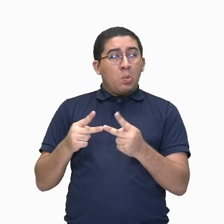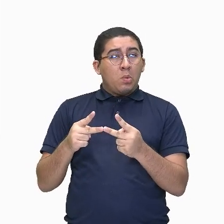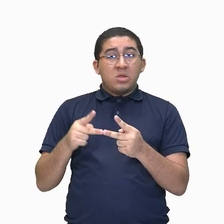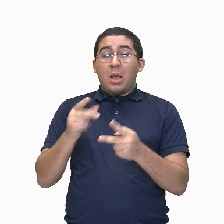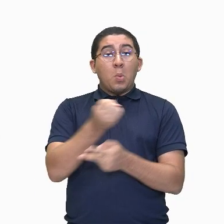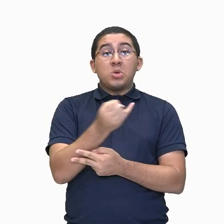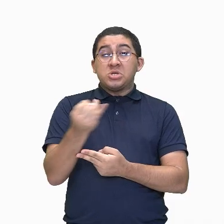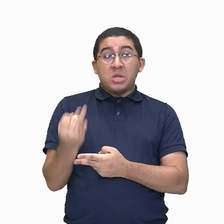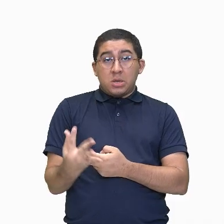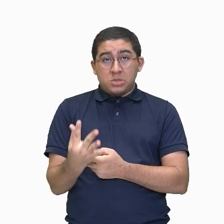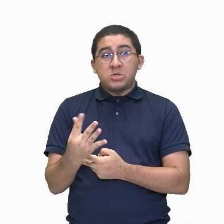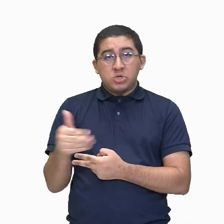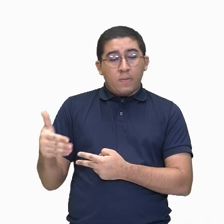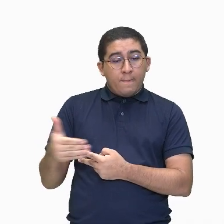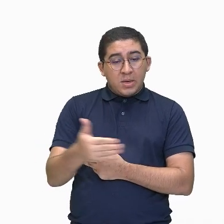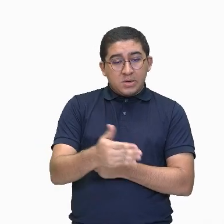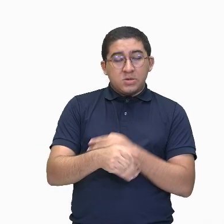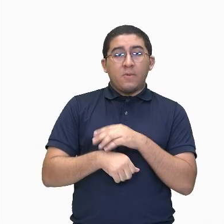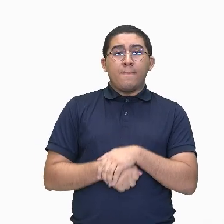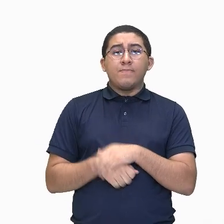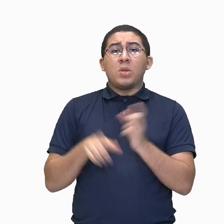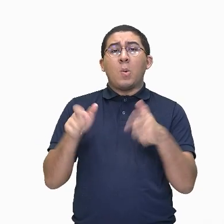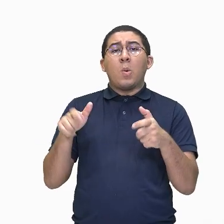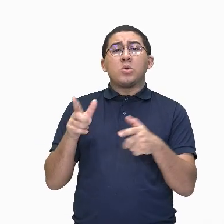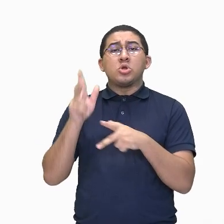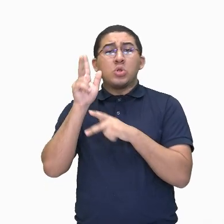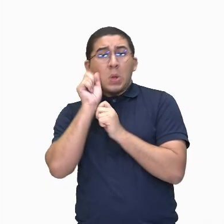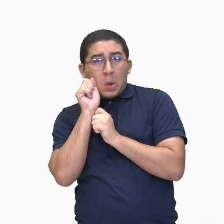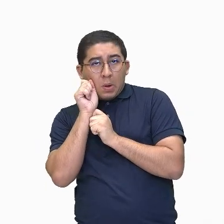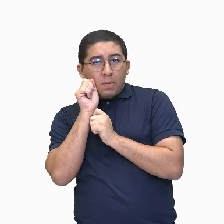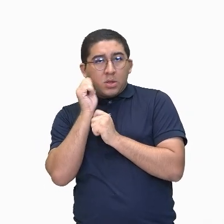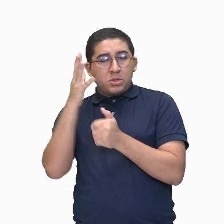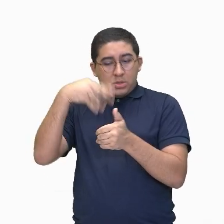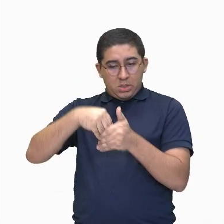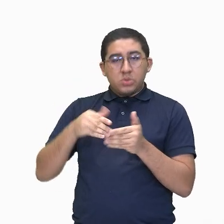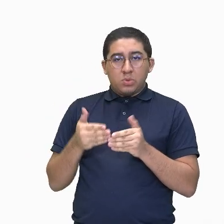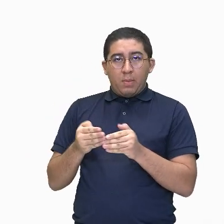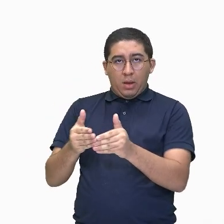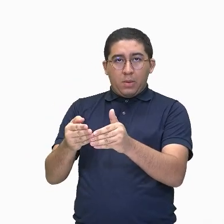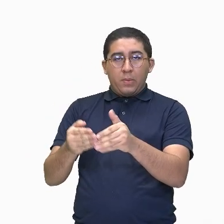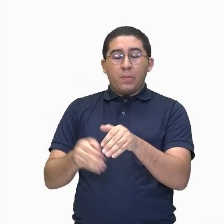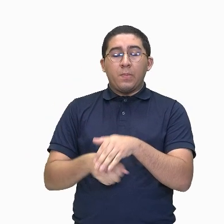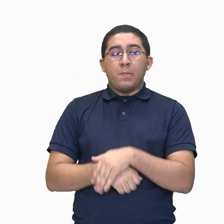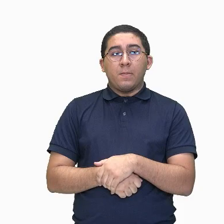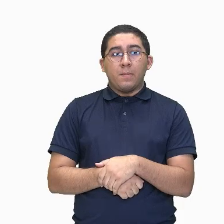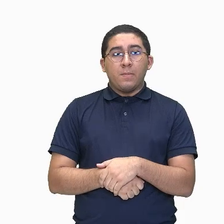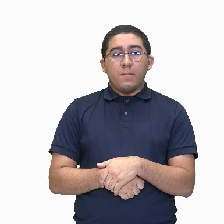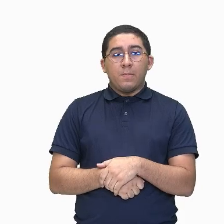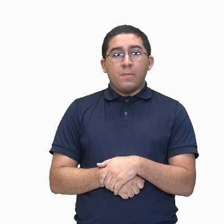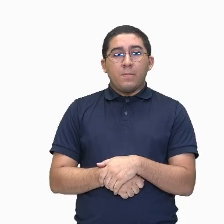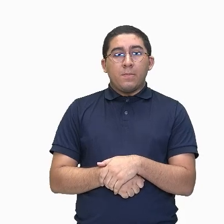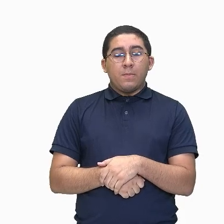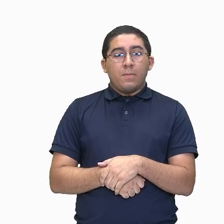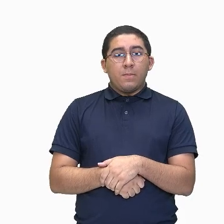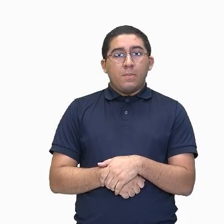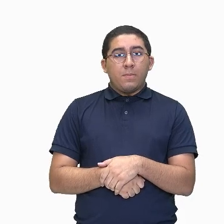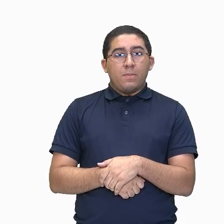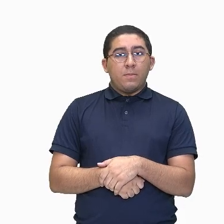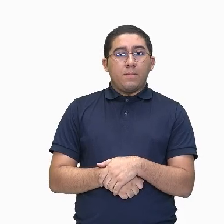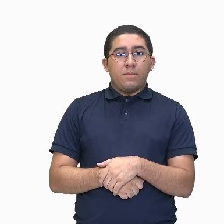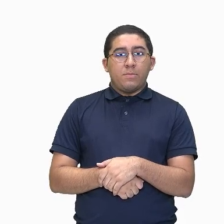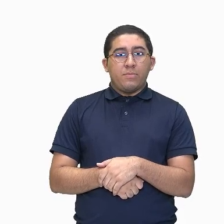interessante, né? E onde é que ele dorme? Ele dorme no próprio barco dele, né? E aí, para que ele possa, né,